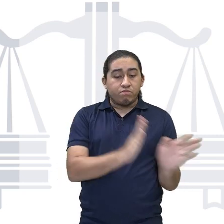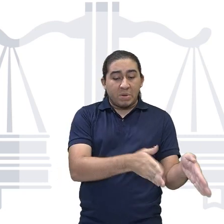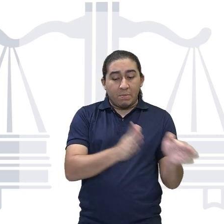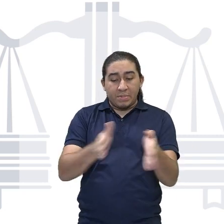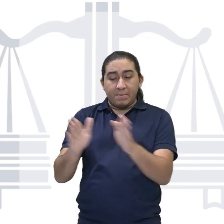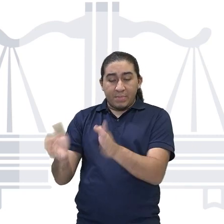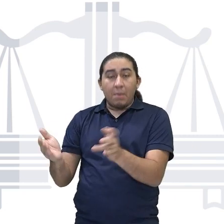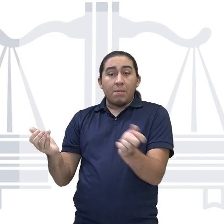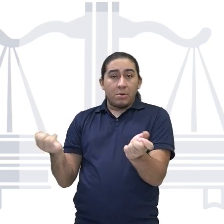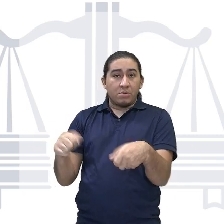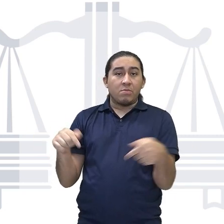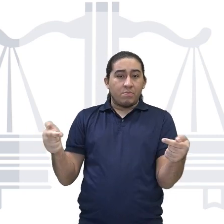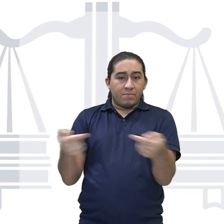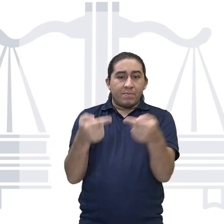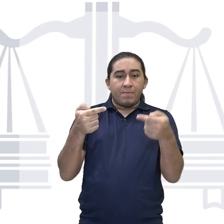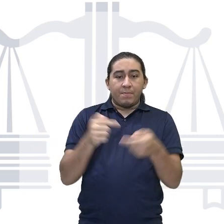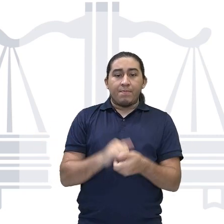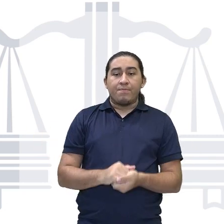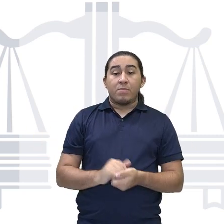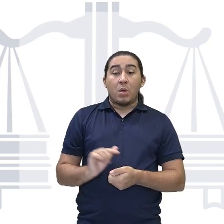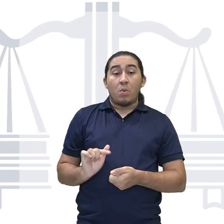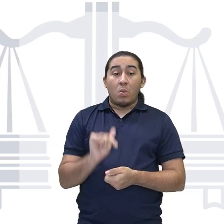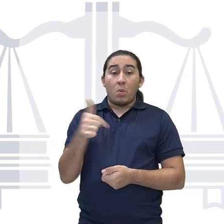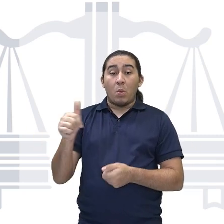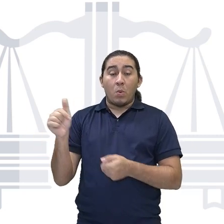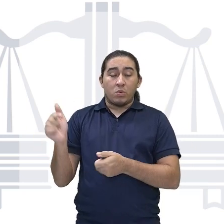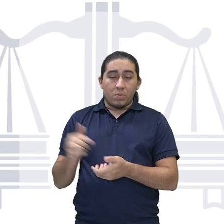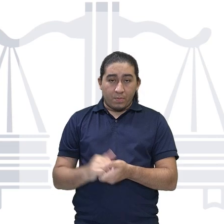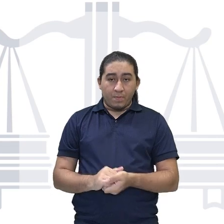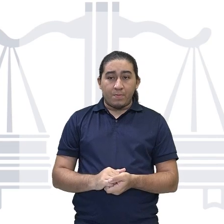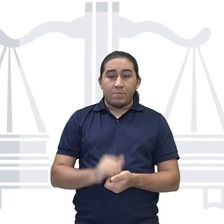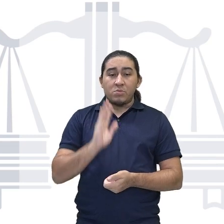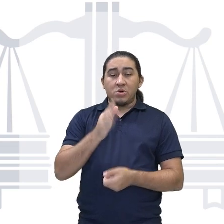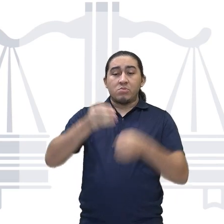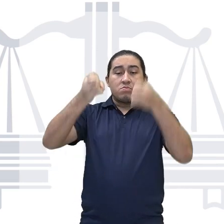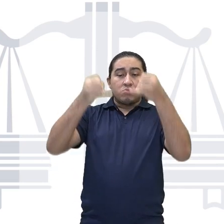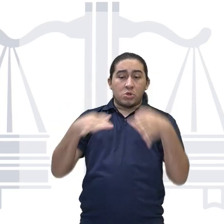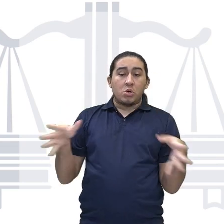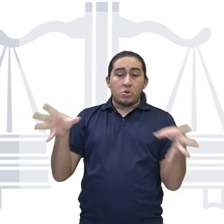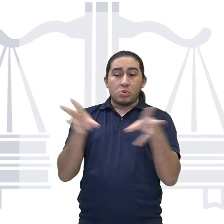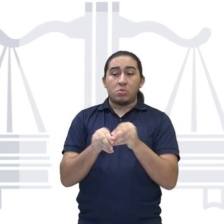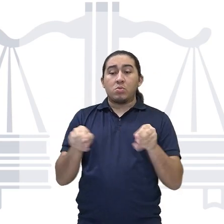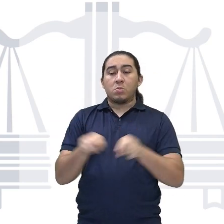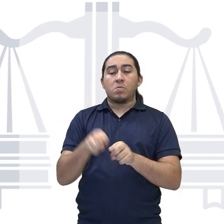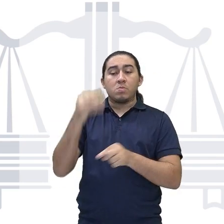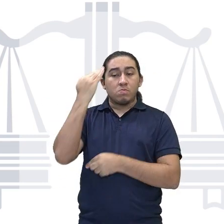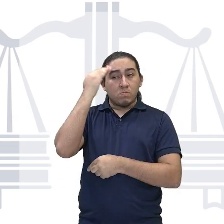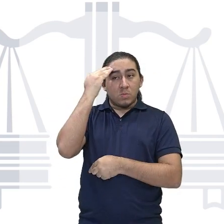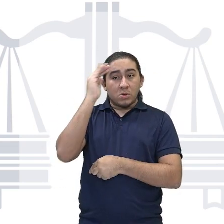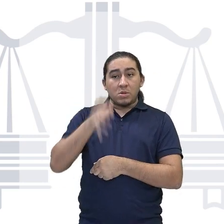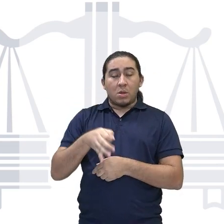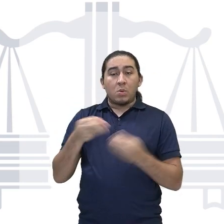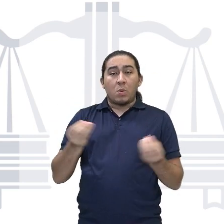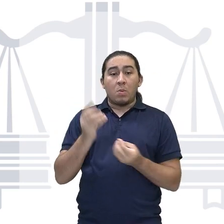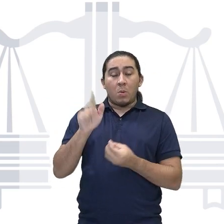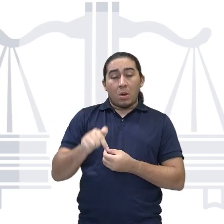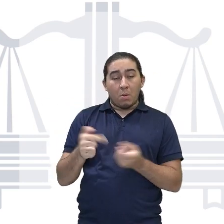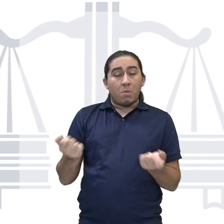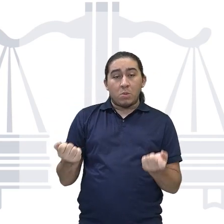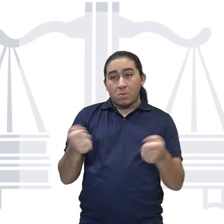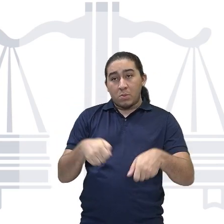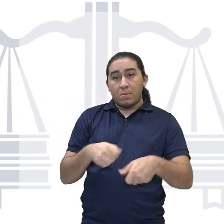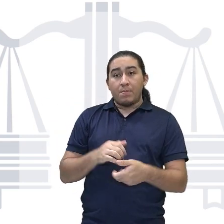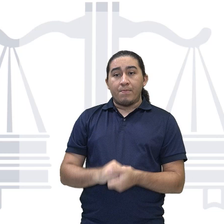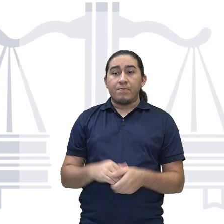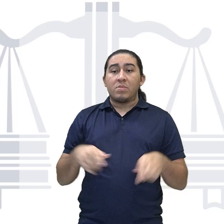dessa máquina. A gente vai passar para o próximo, que a gente já dá um pequeno resumo para vocês entenderem como funciona isso. Então, existe